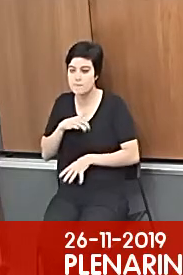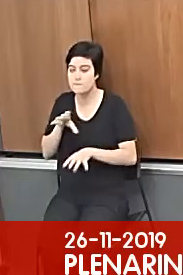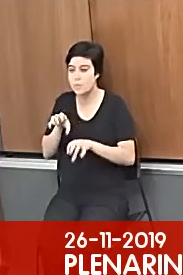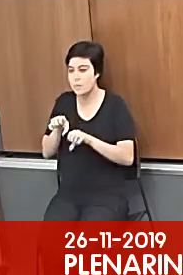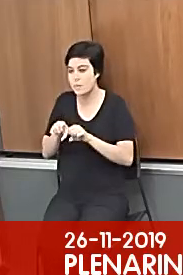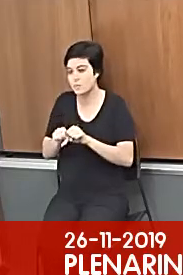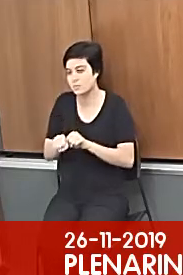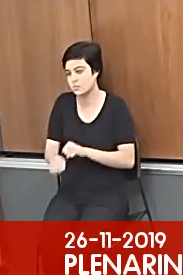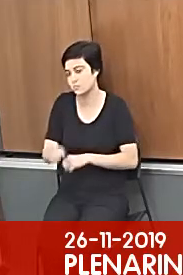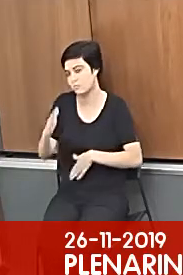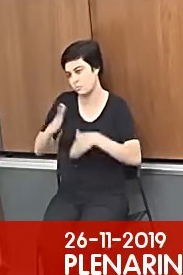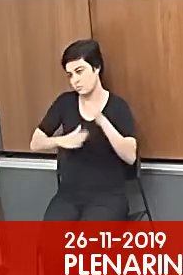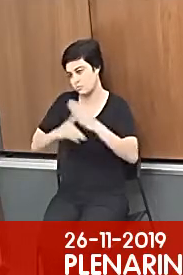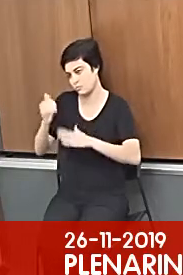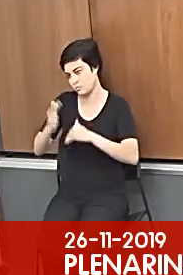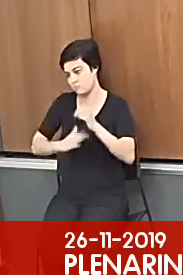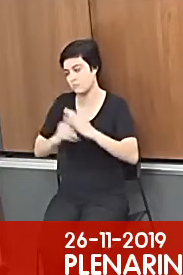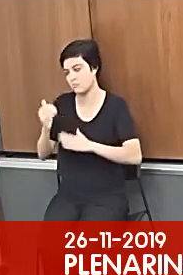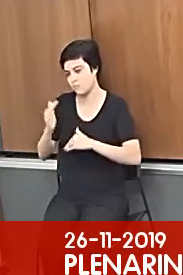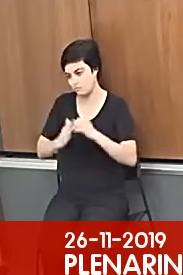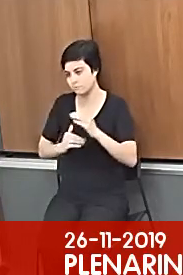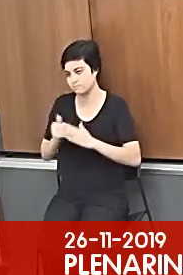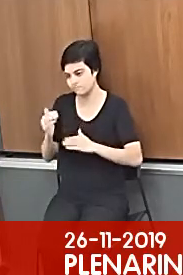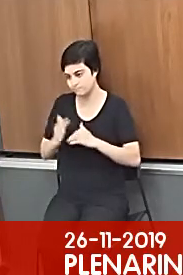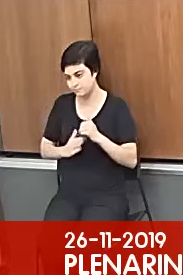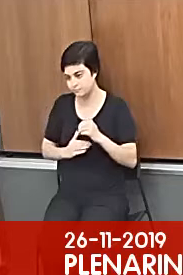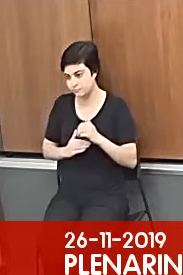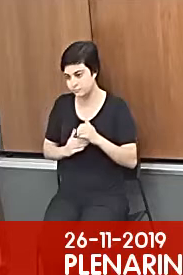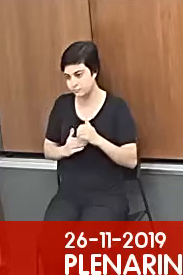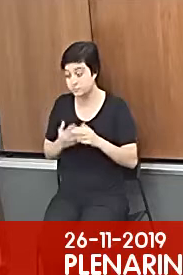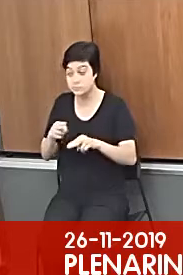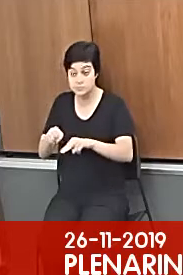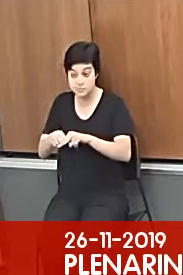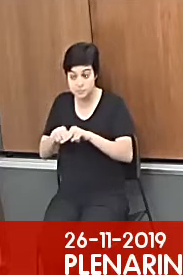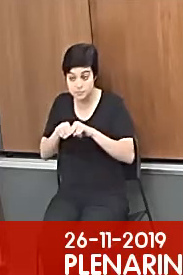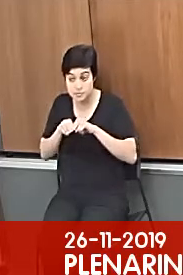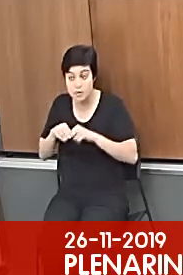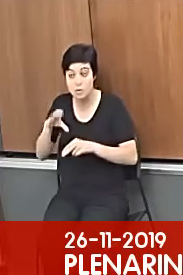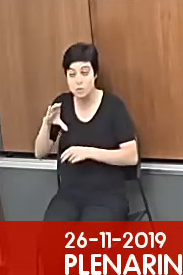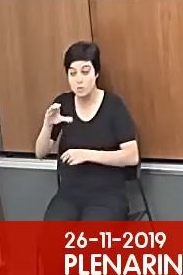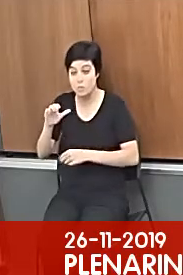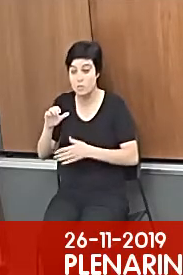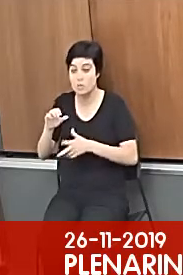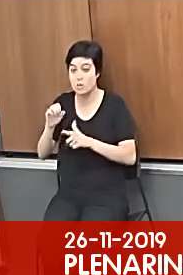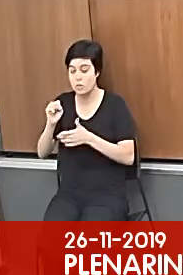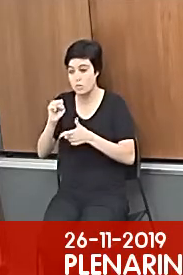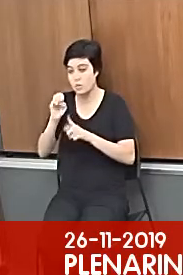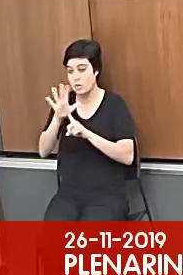profissionais. E é onde, minimamente, o CAS tem oferecido